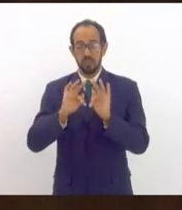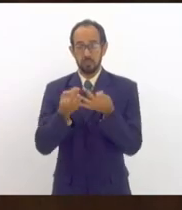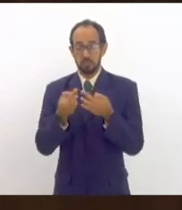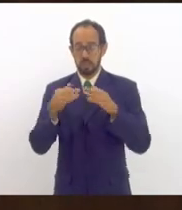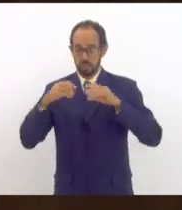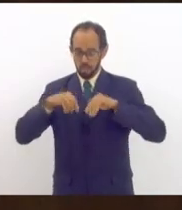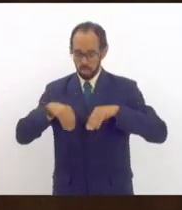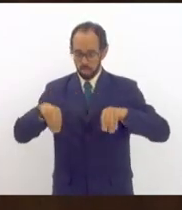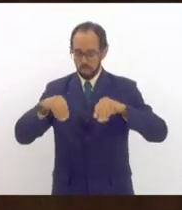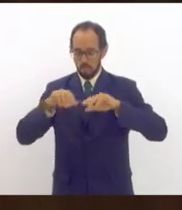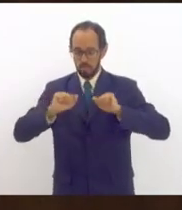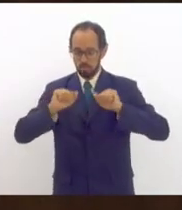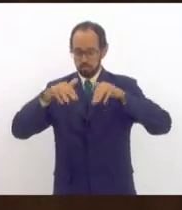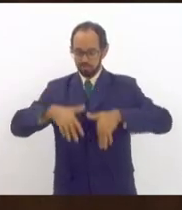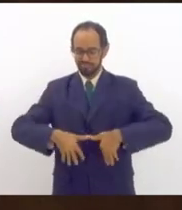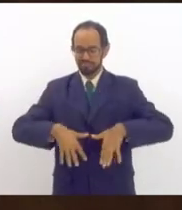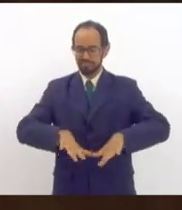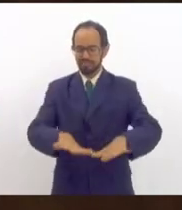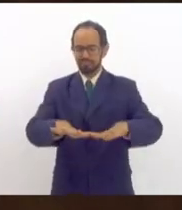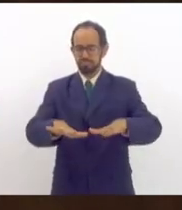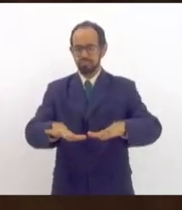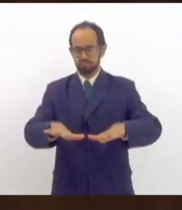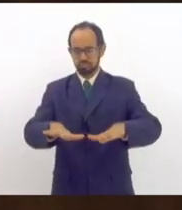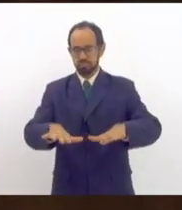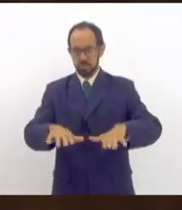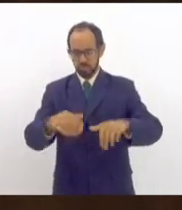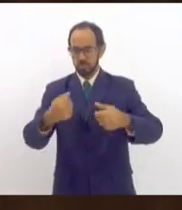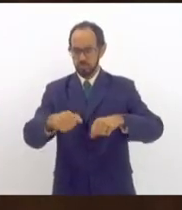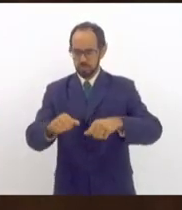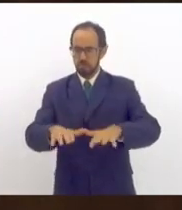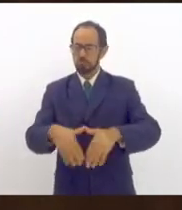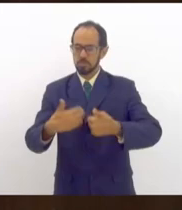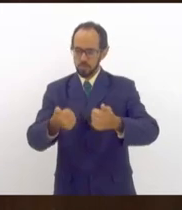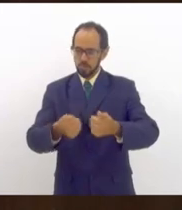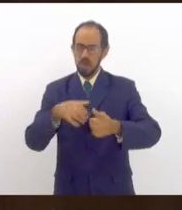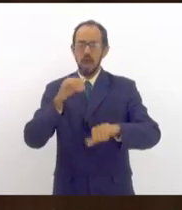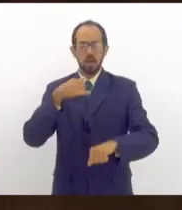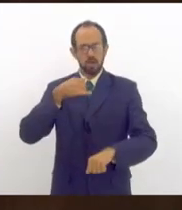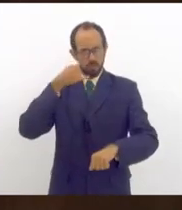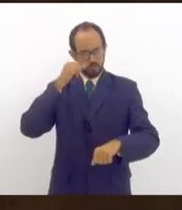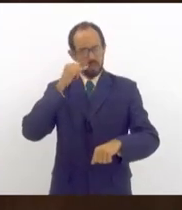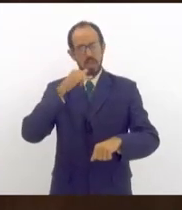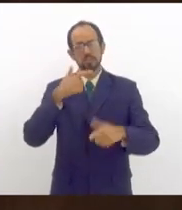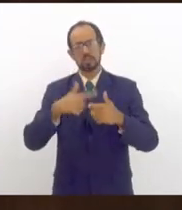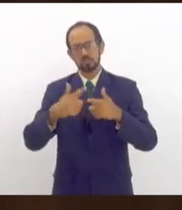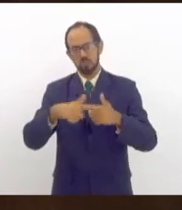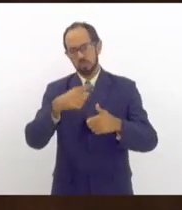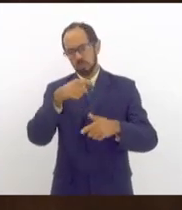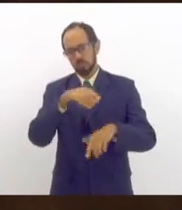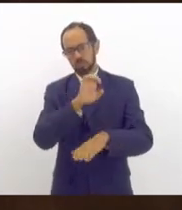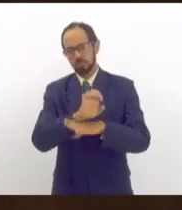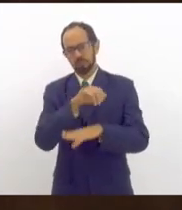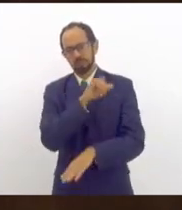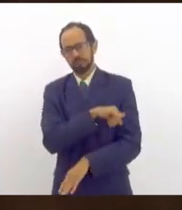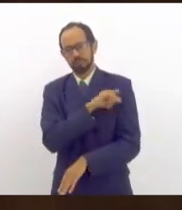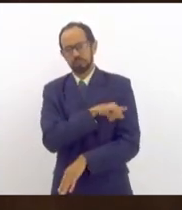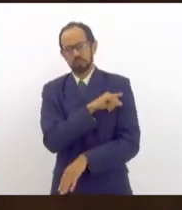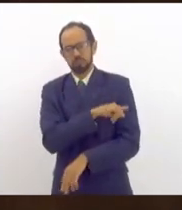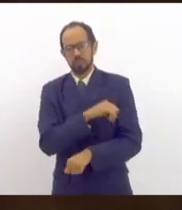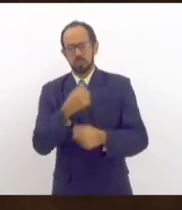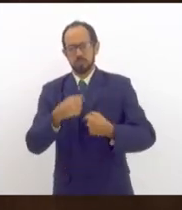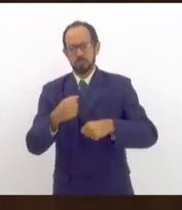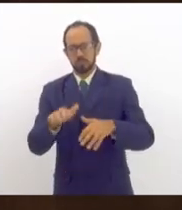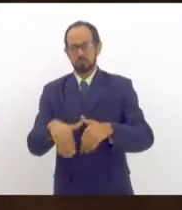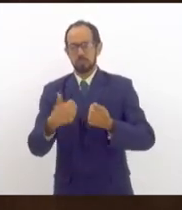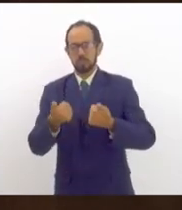precisamos melhorar essa política de prevenção no estado do Rio de Janeiro nós temos que melhorar e muito essa política de